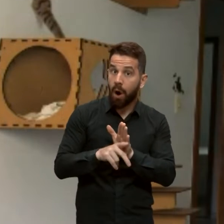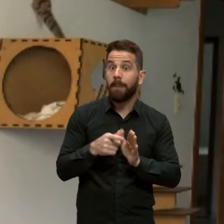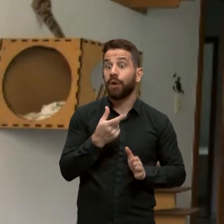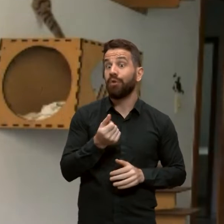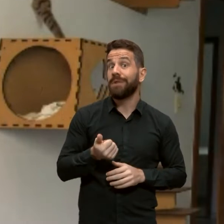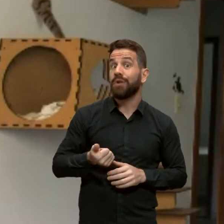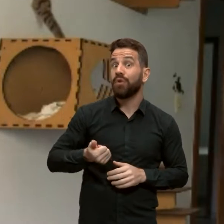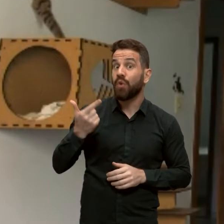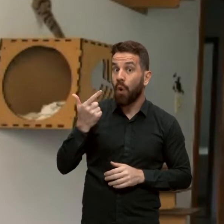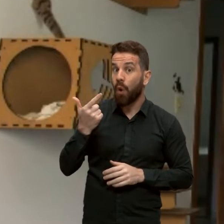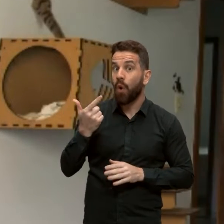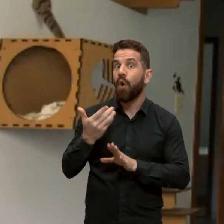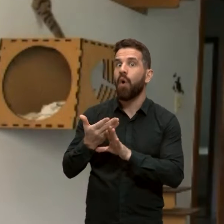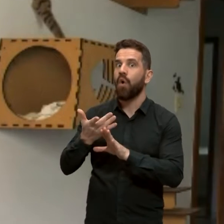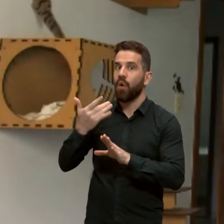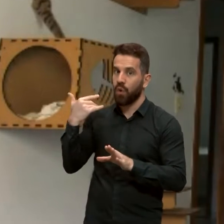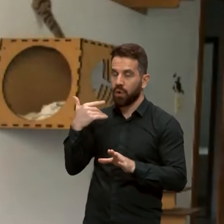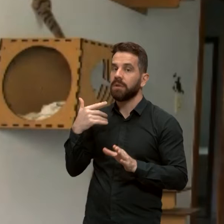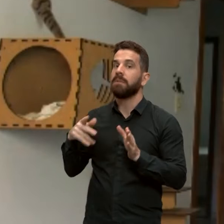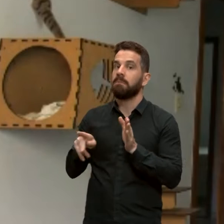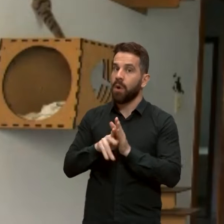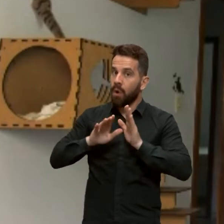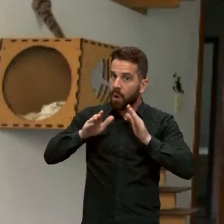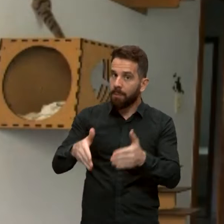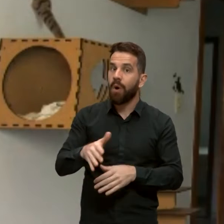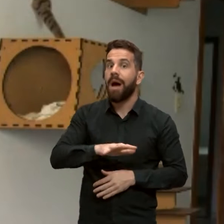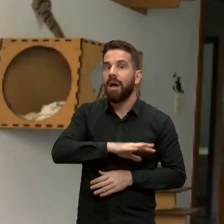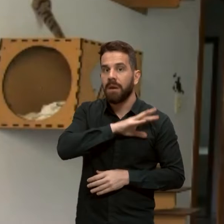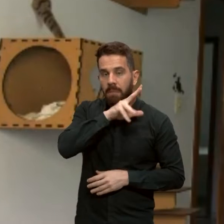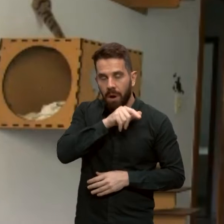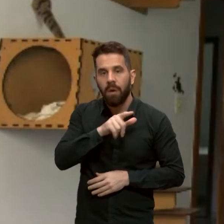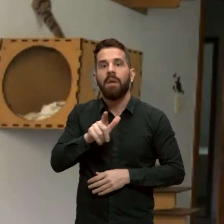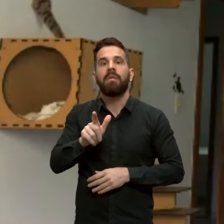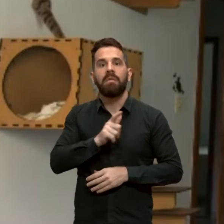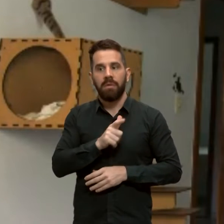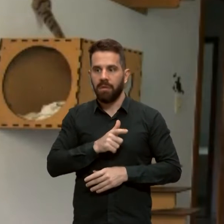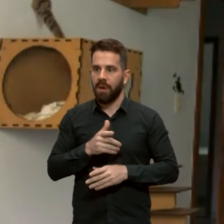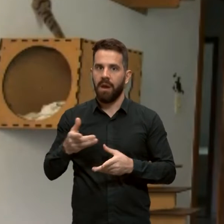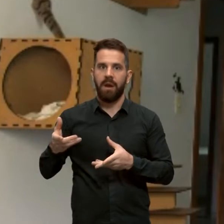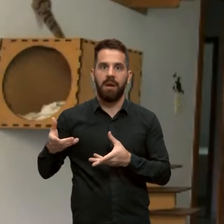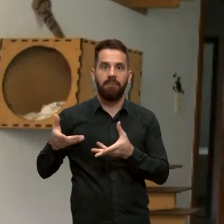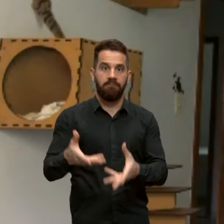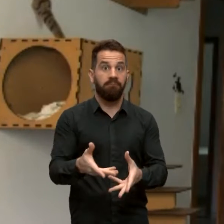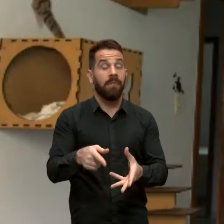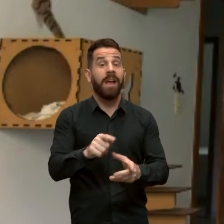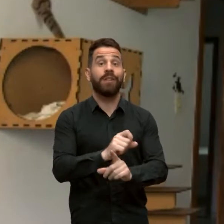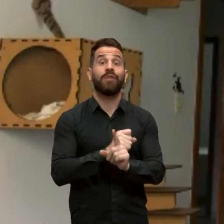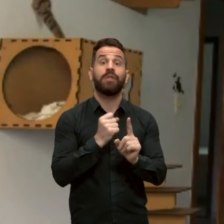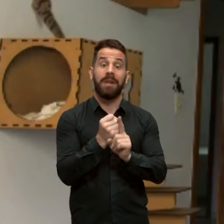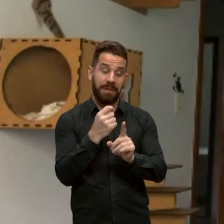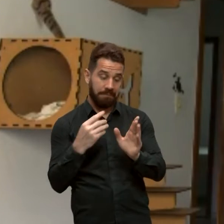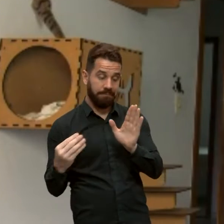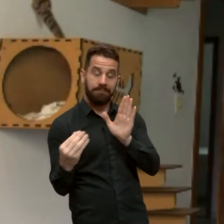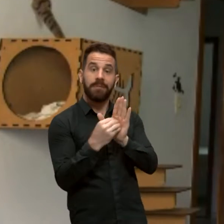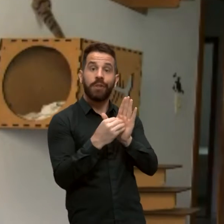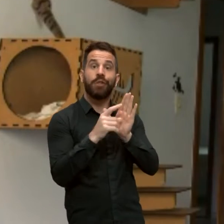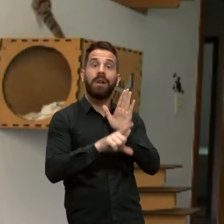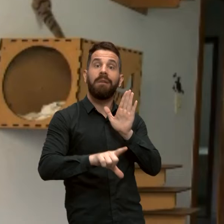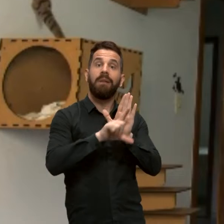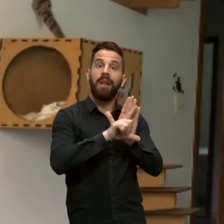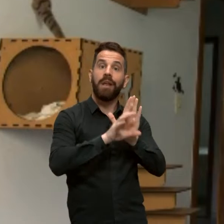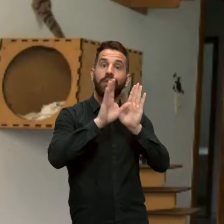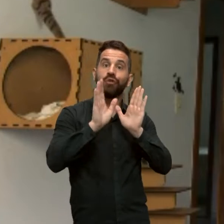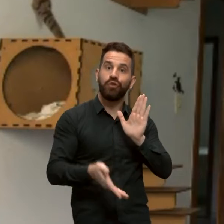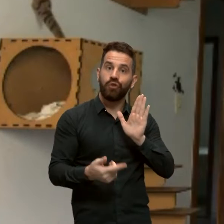desde 2012, nós temos na nossa sociedade a figura do animal comunitário, né? Então, é uma figura que já existe